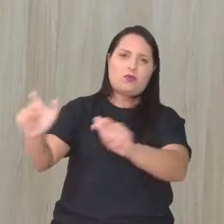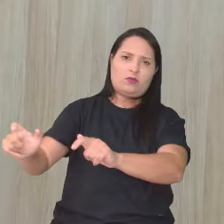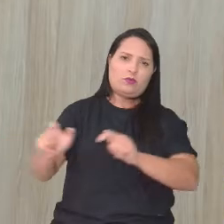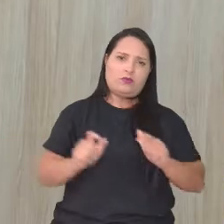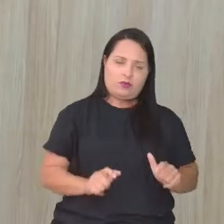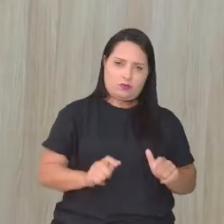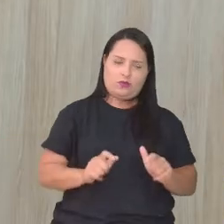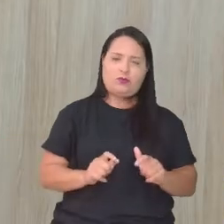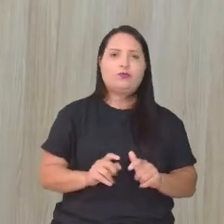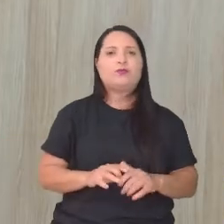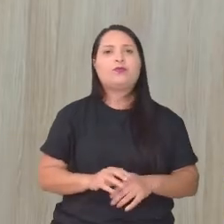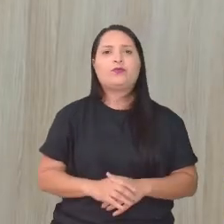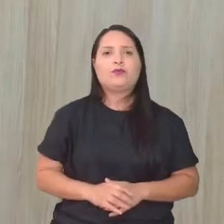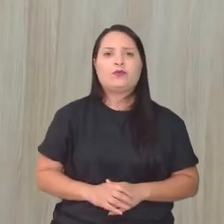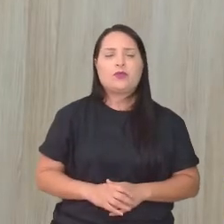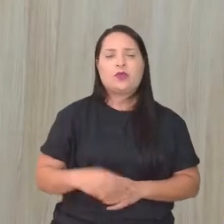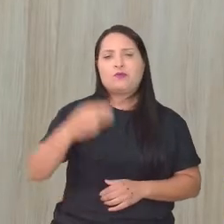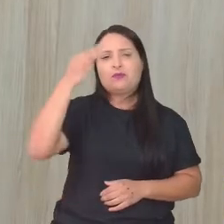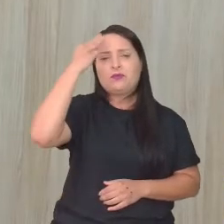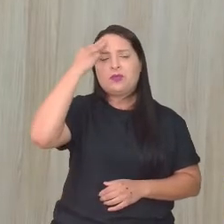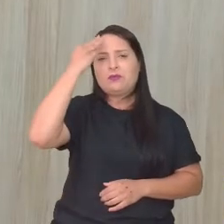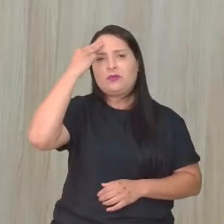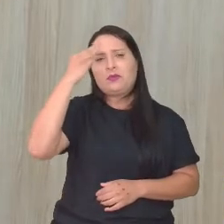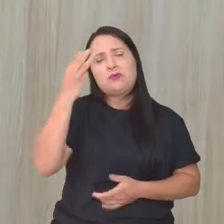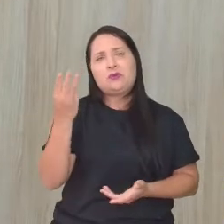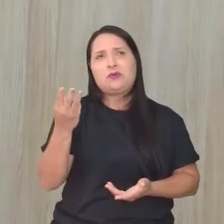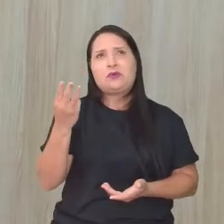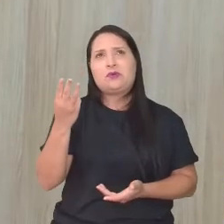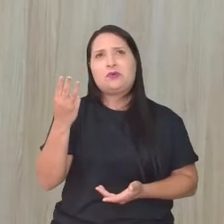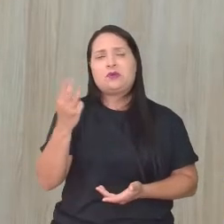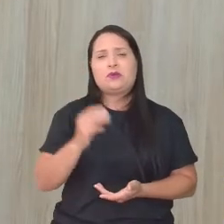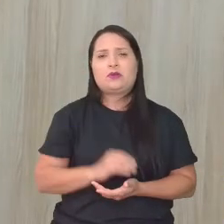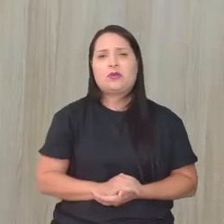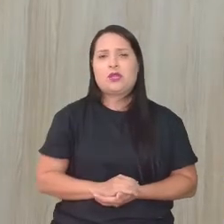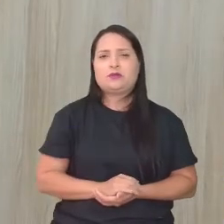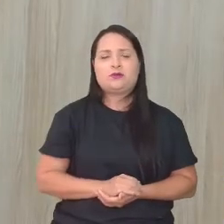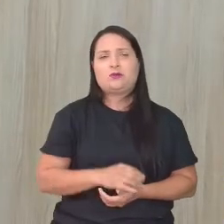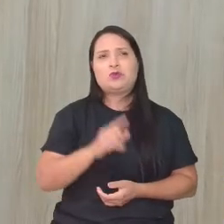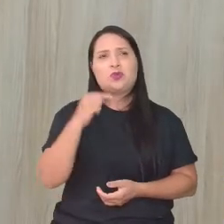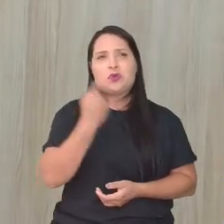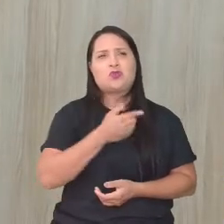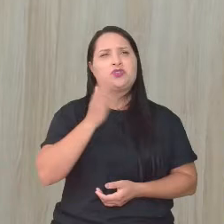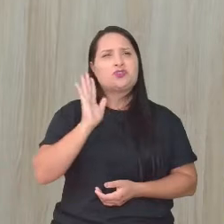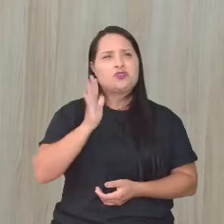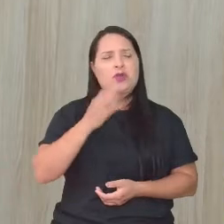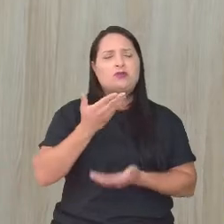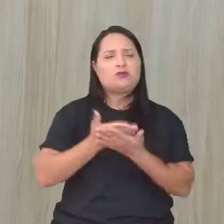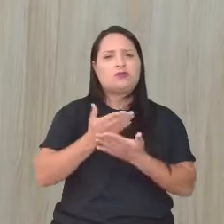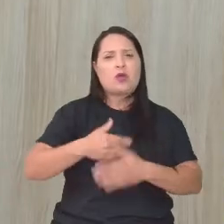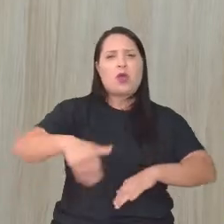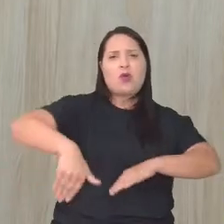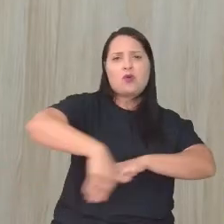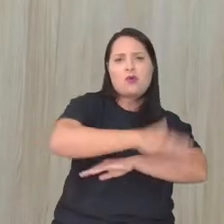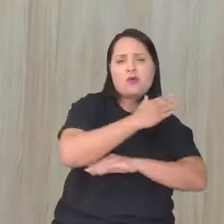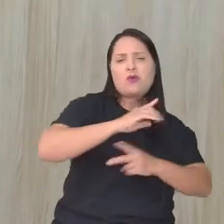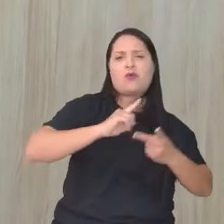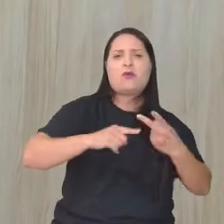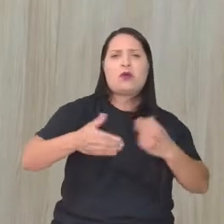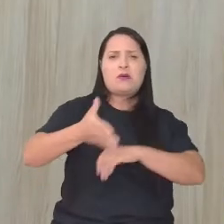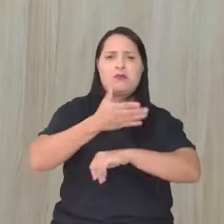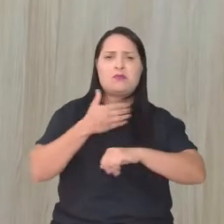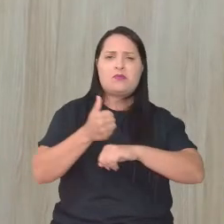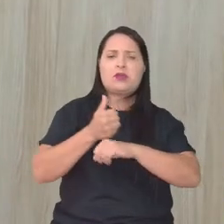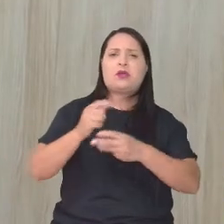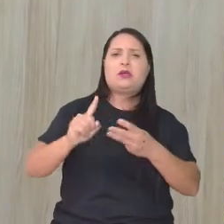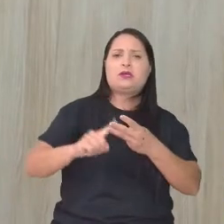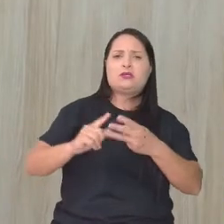lugares de memória, né? Como a gente viu, as ruas, praça, pátio, né? A gente viu o Pátio do